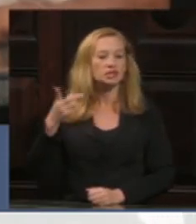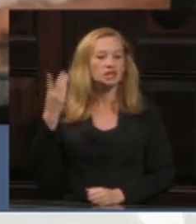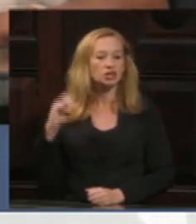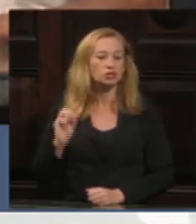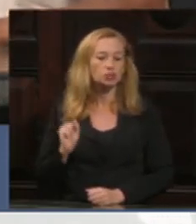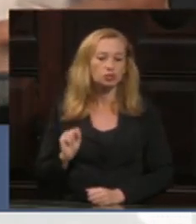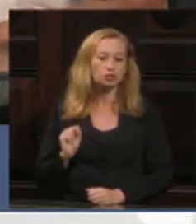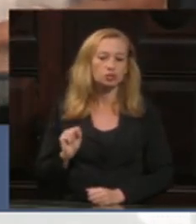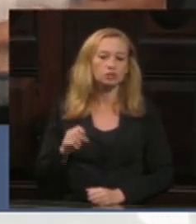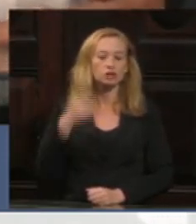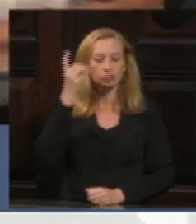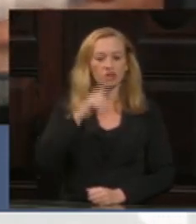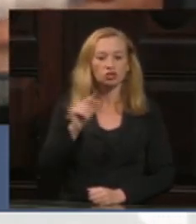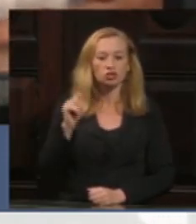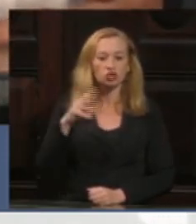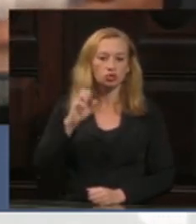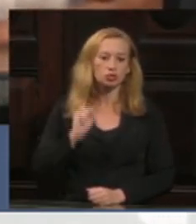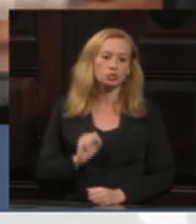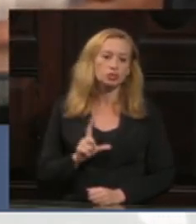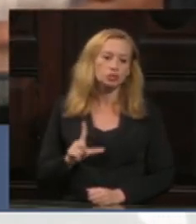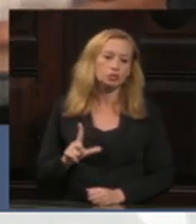Deputado Gil Viana.